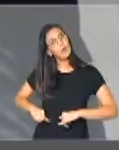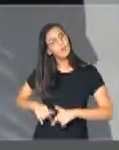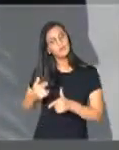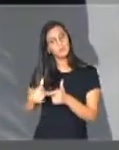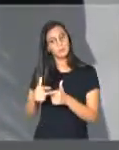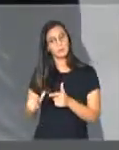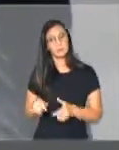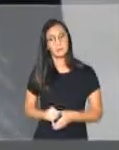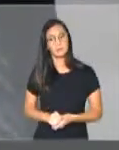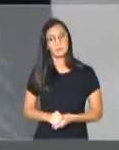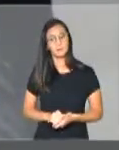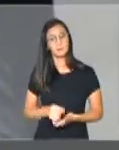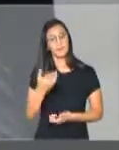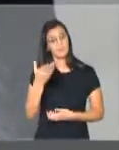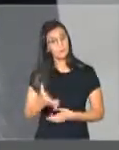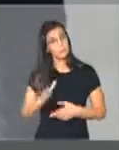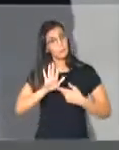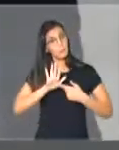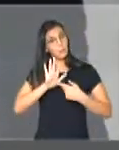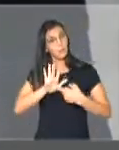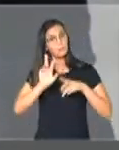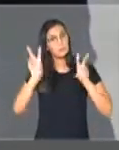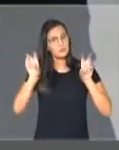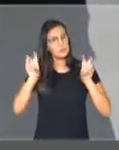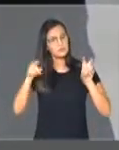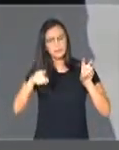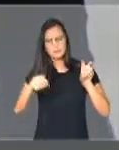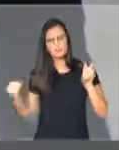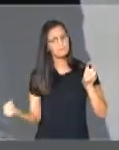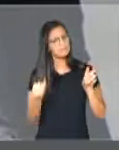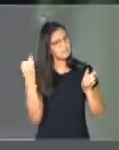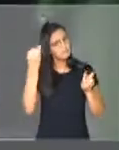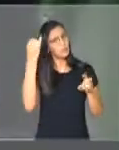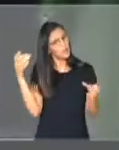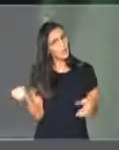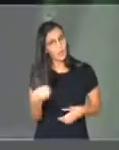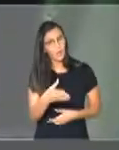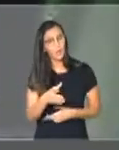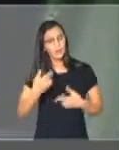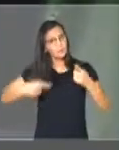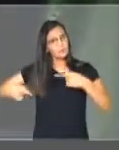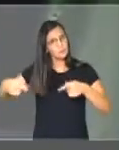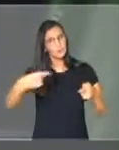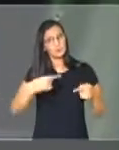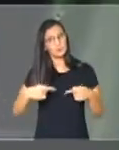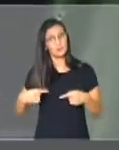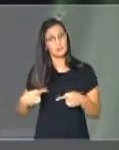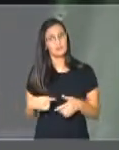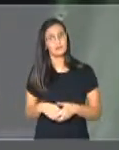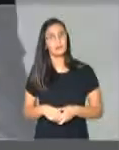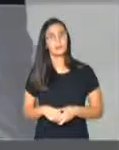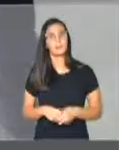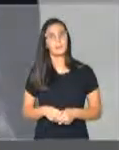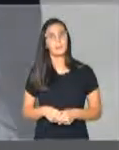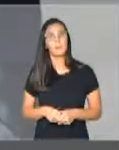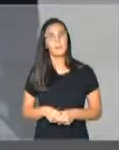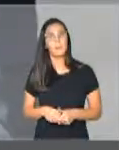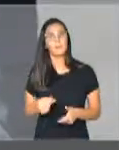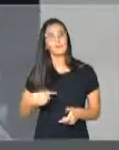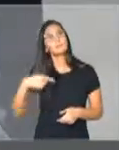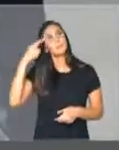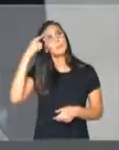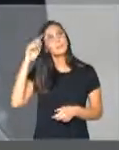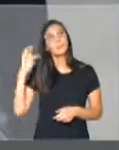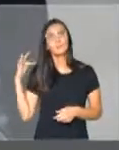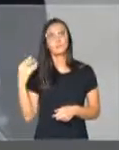xeque. E Vossa Excelência traz esses temas que são extremamente atuais. Parte do compromisso, não apenas de Vossa Excelência, mas refletido